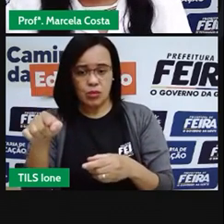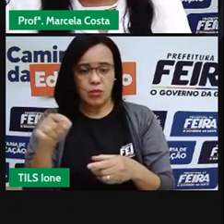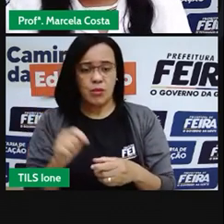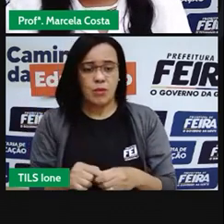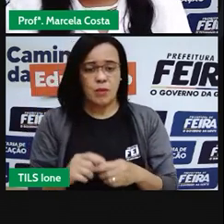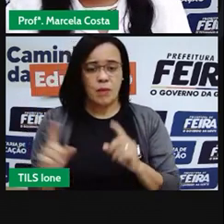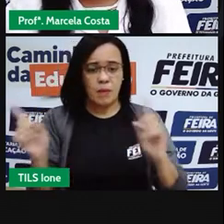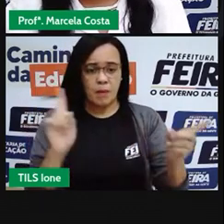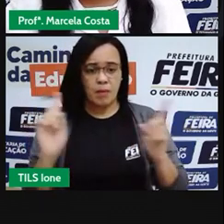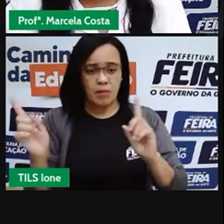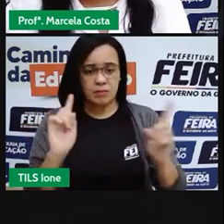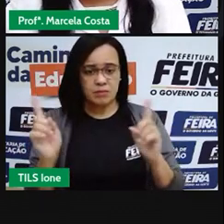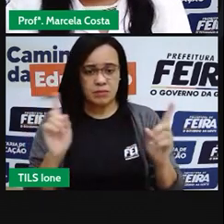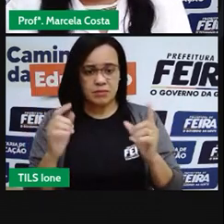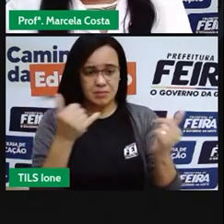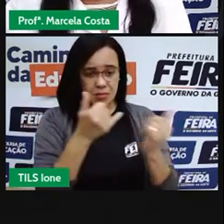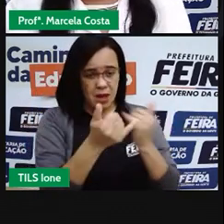d'Água?